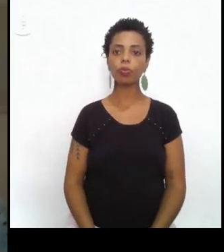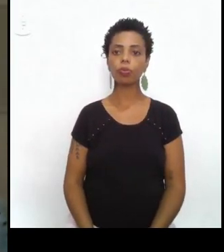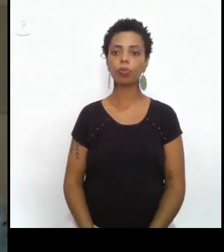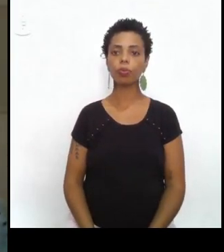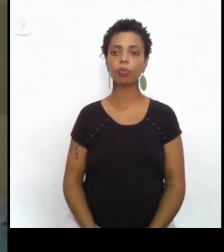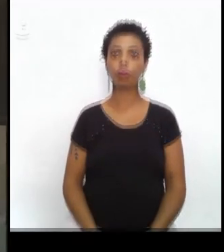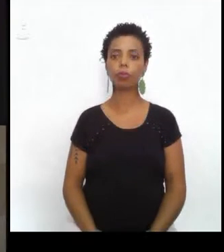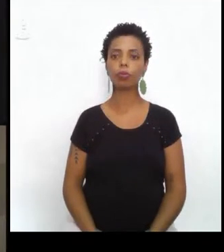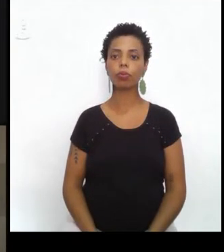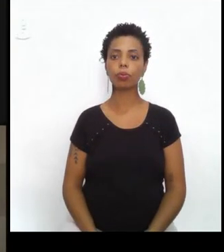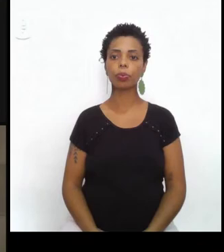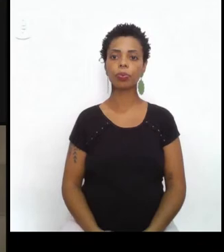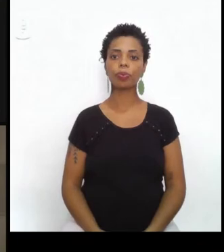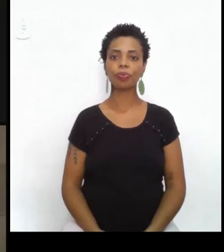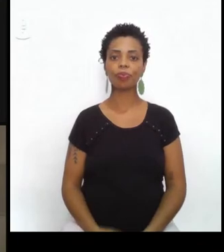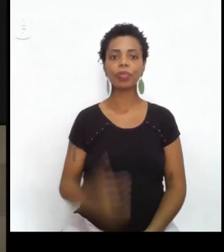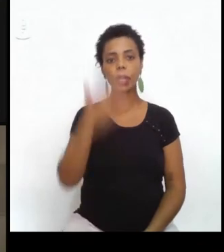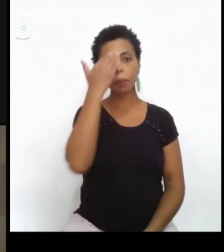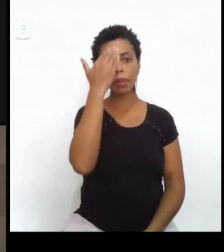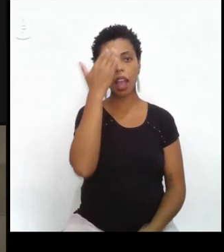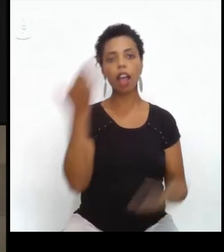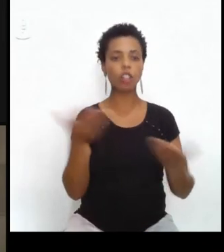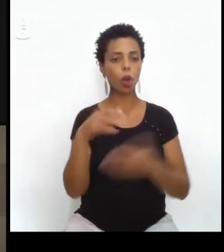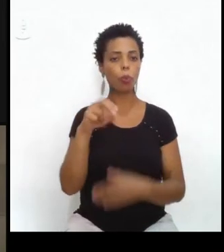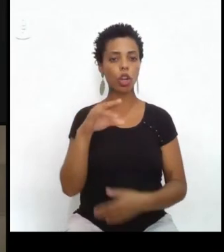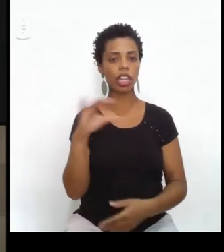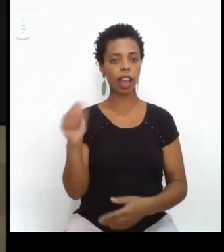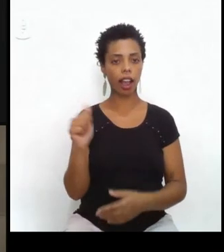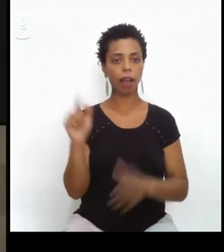bom obrigado vou passar para Mônica